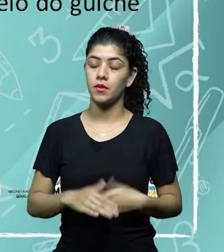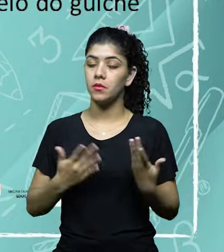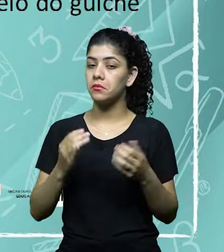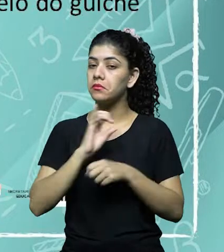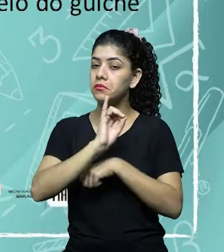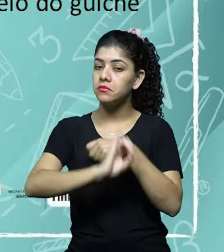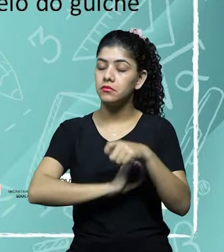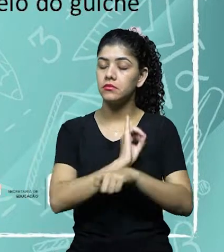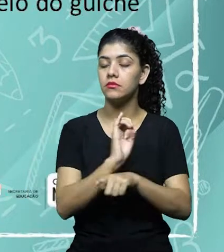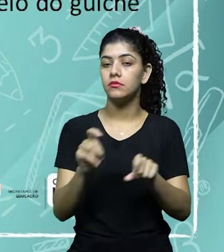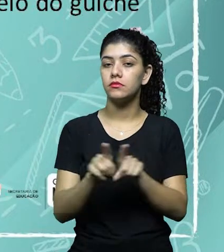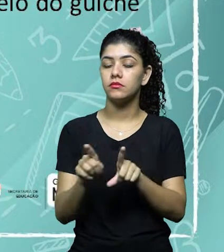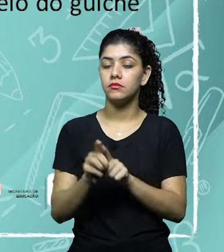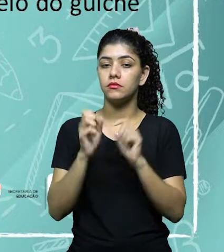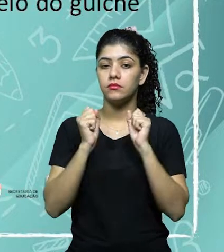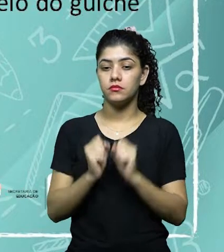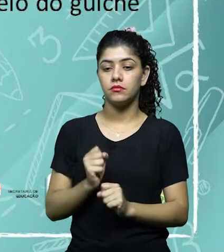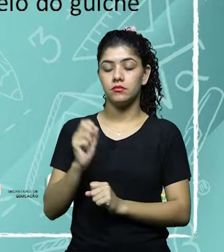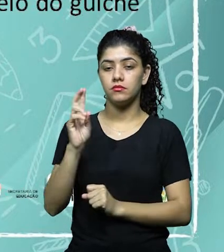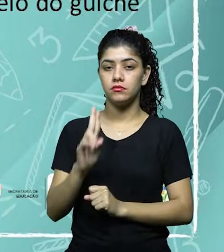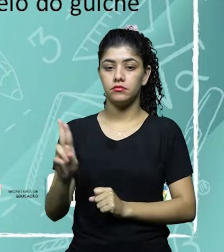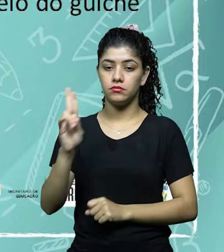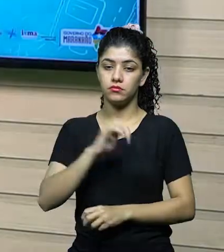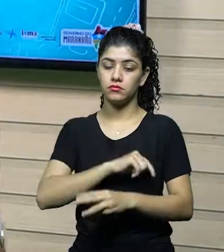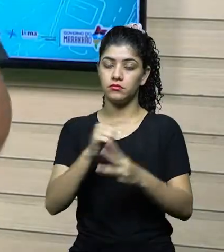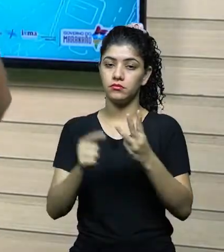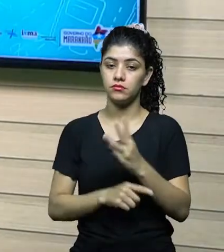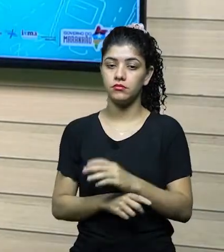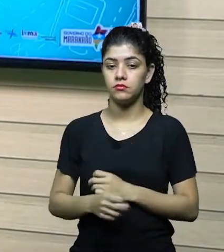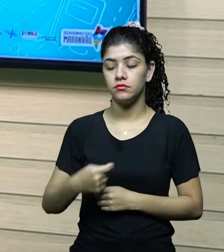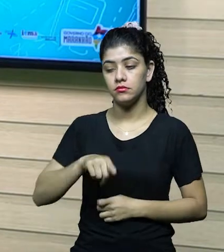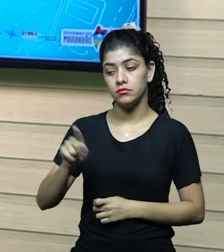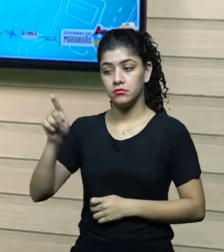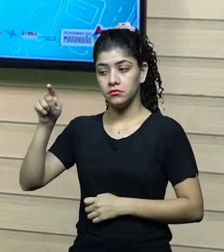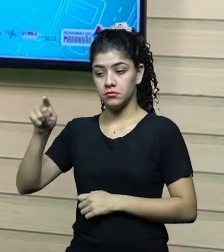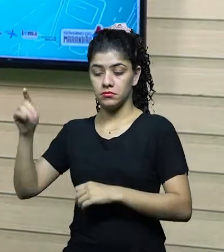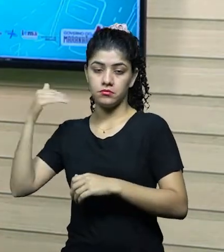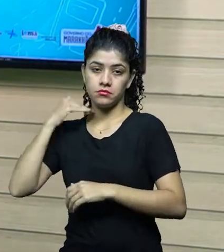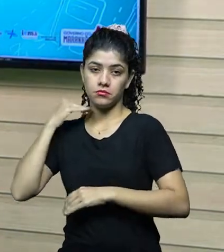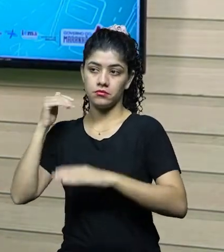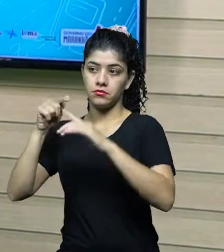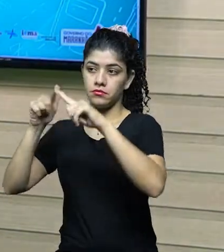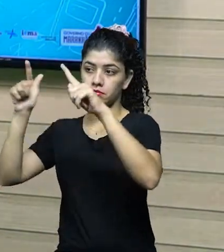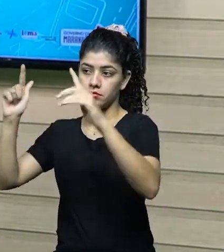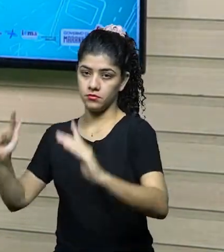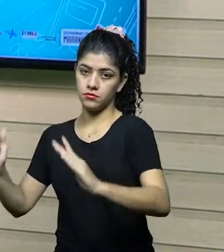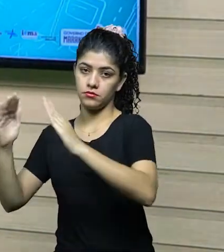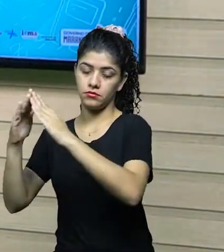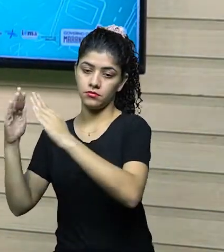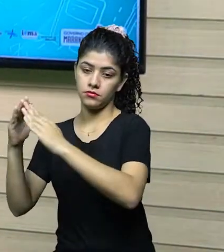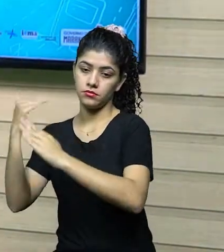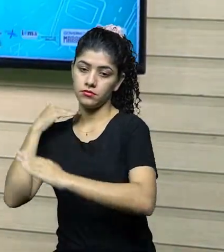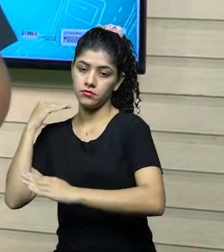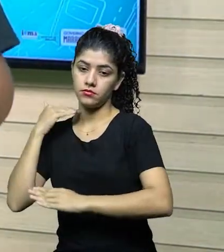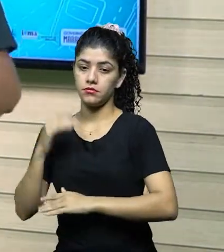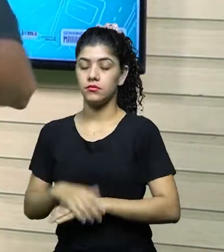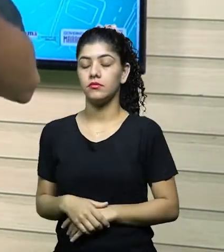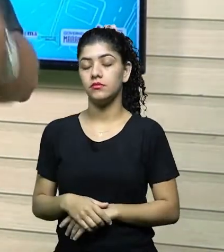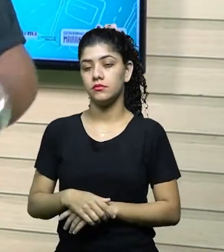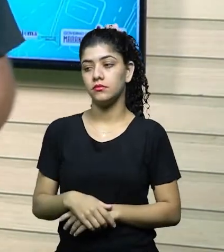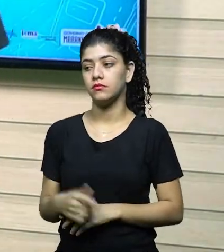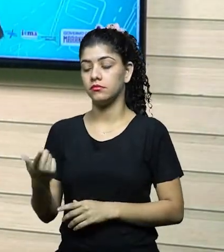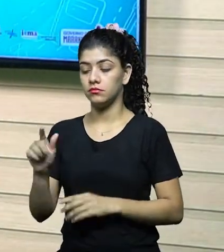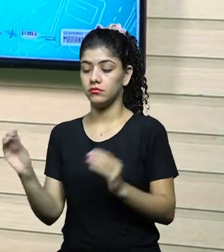autoatendimento ou pela internet. Então você pode utilizar os 3 recursos. Você pode ir na agência física, fica lá na fila do caixa, chega lá